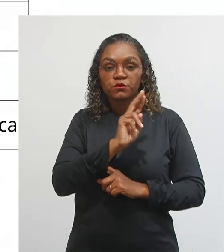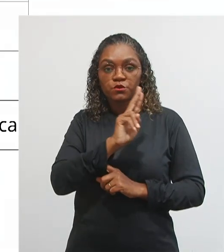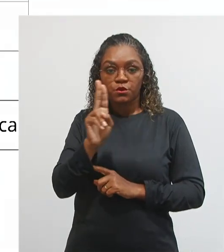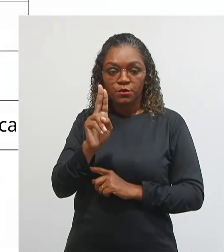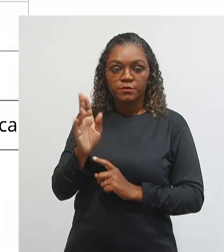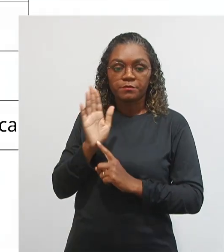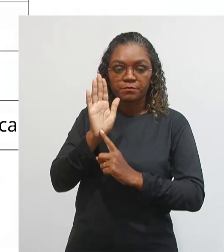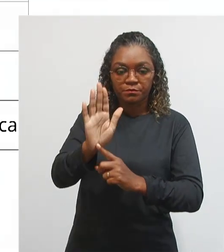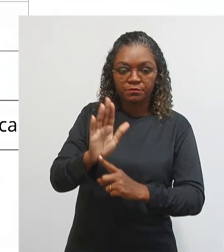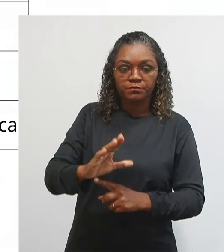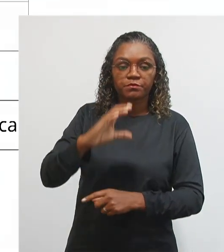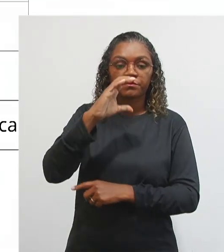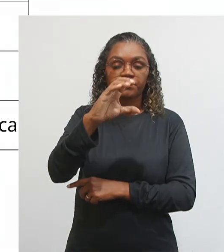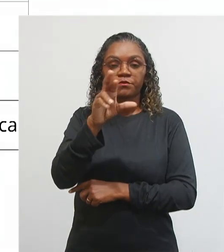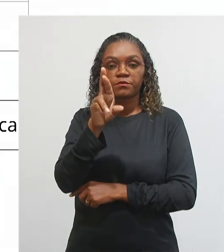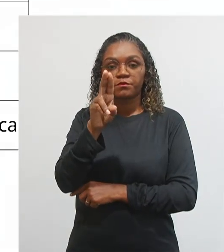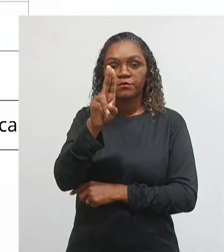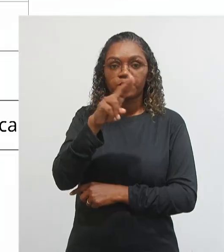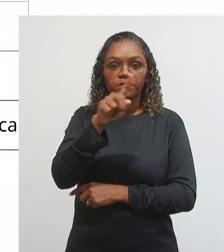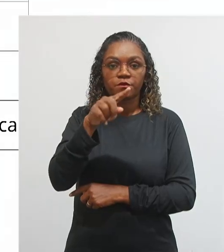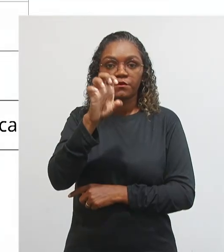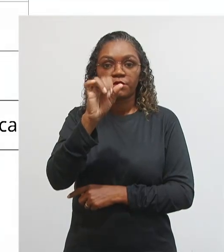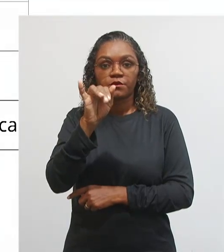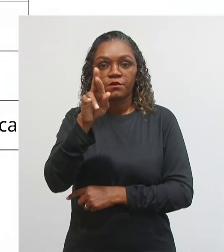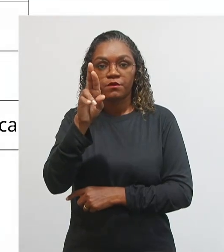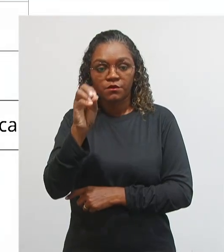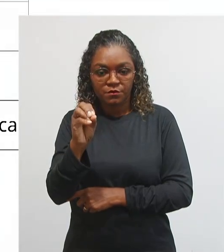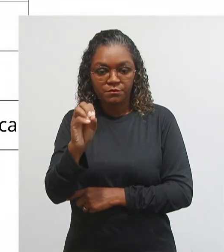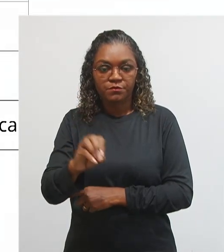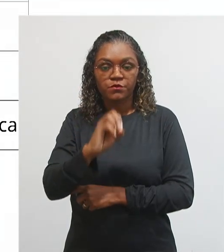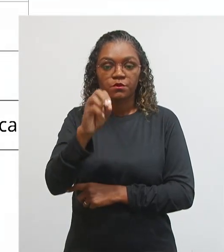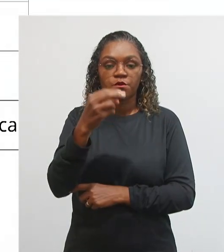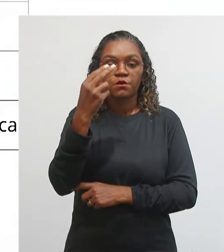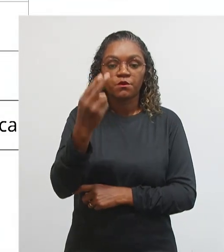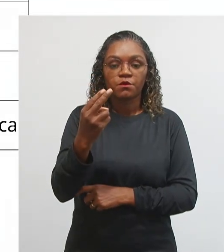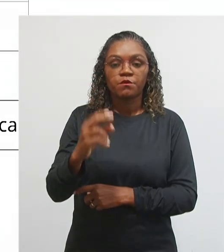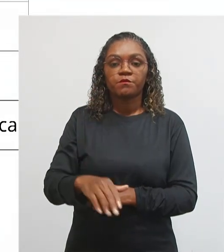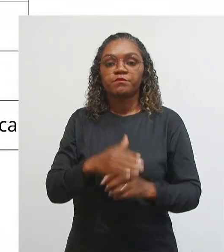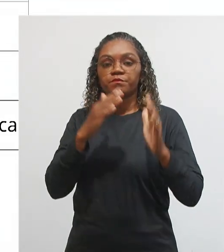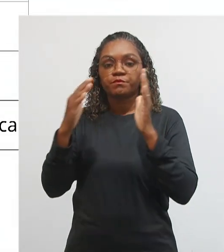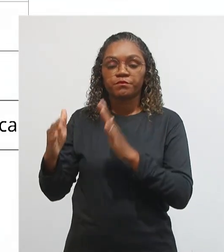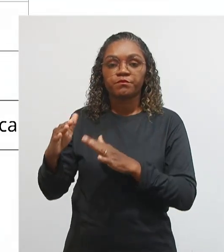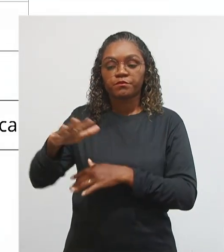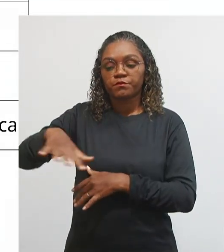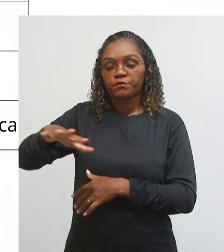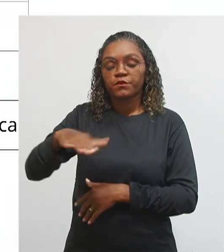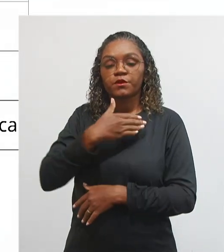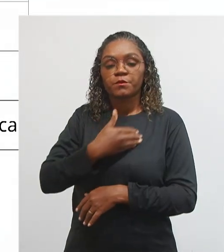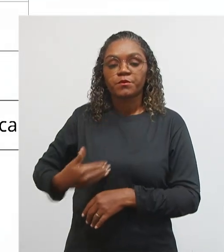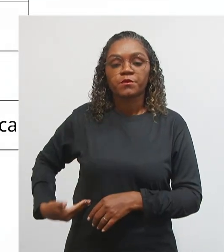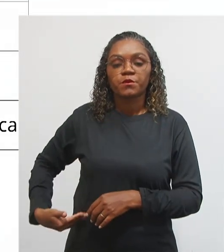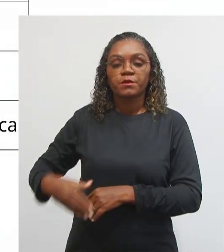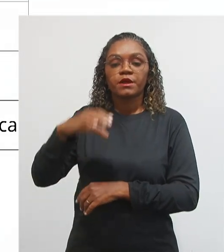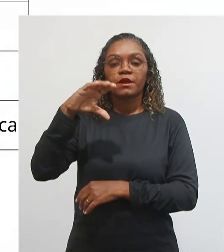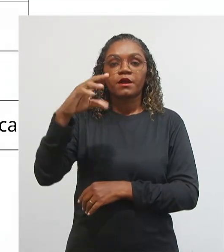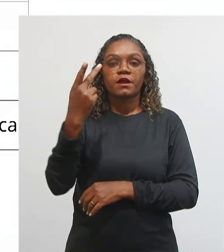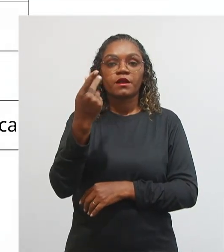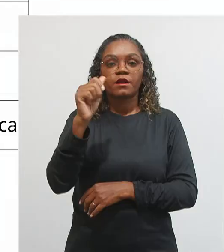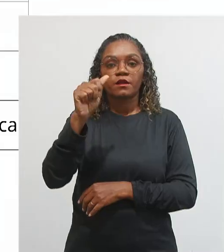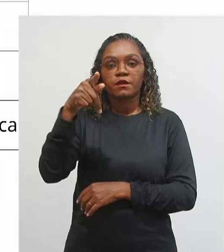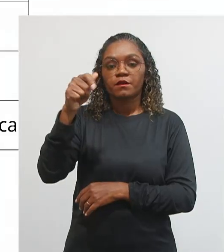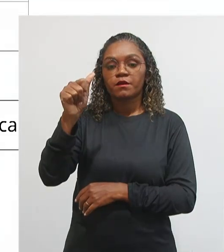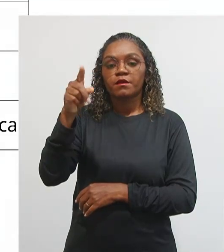local, né, de turismo para as pessoas irem. Não que você vai vender um pacote para ir lá, mas você vai vender a ideia do que